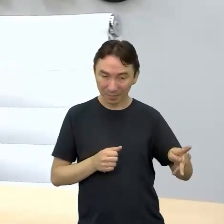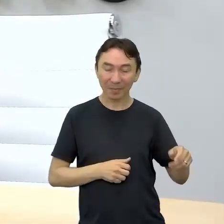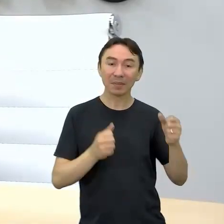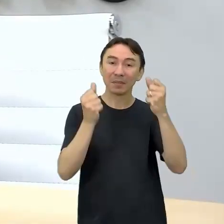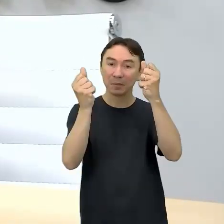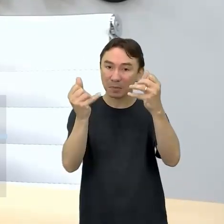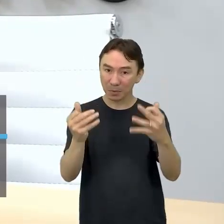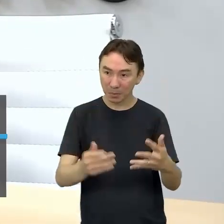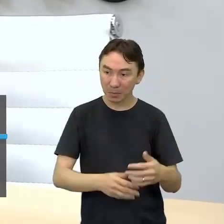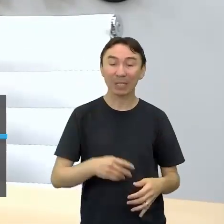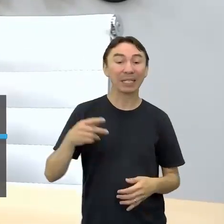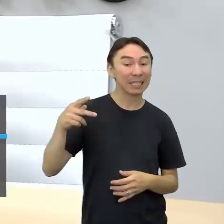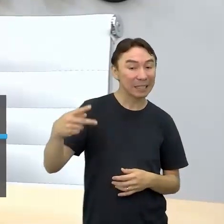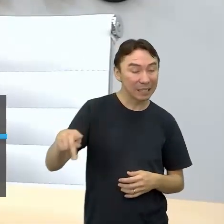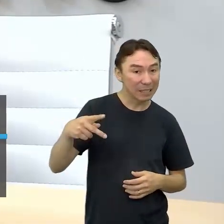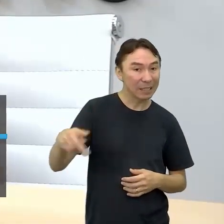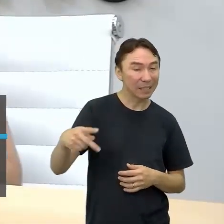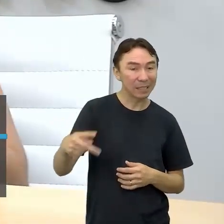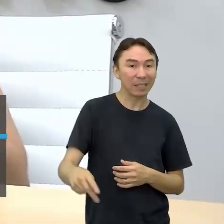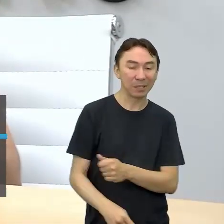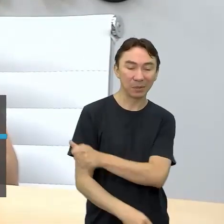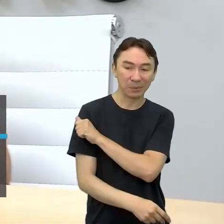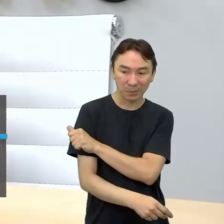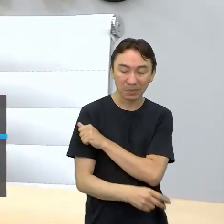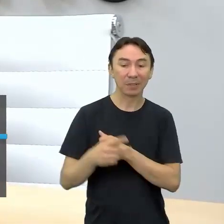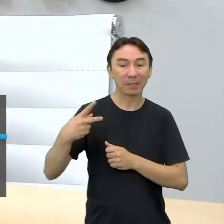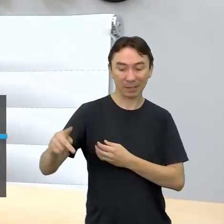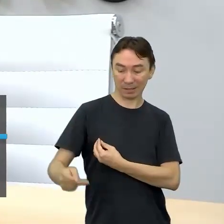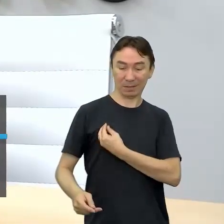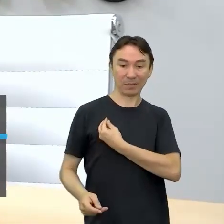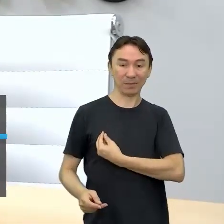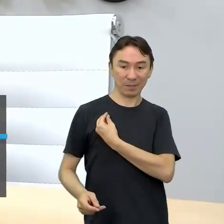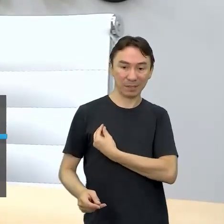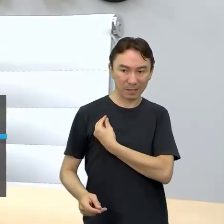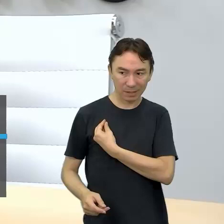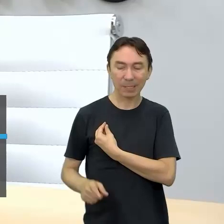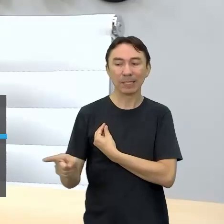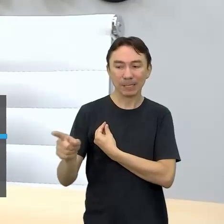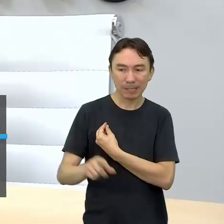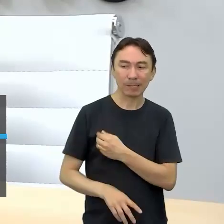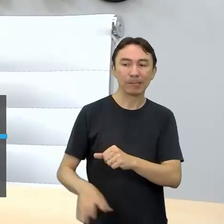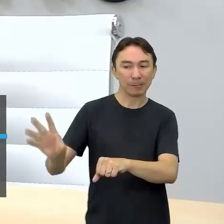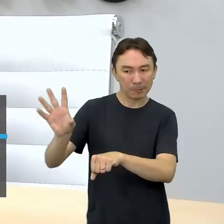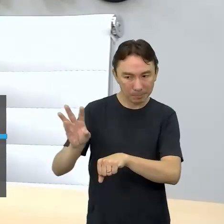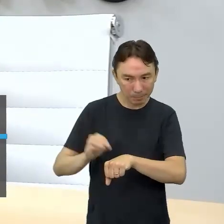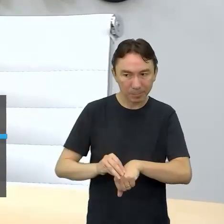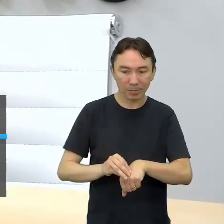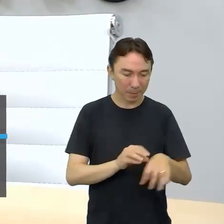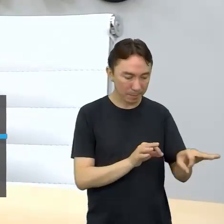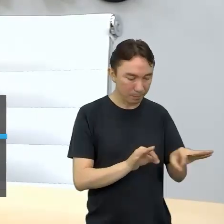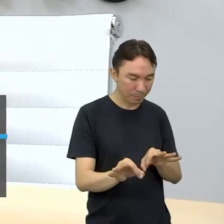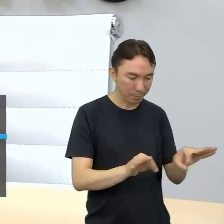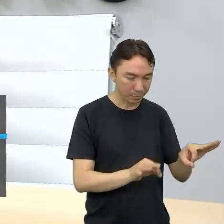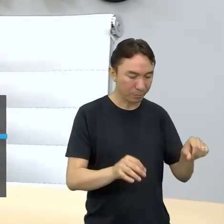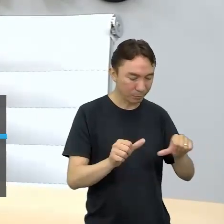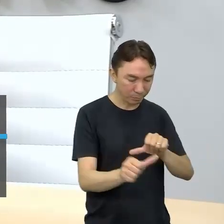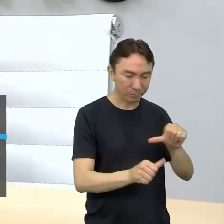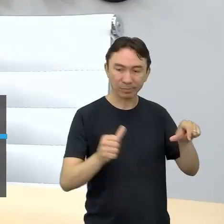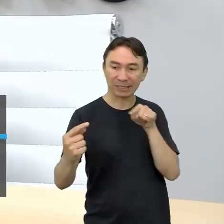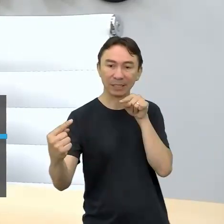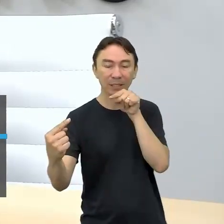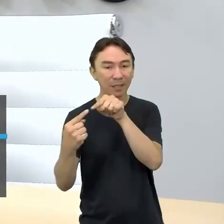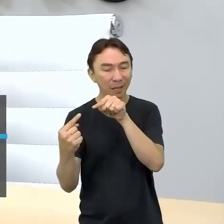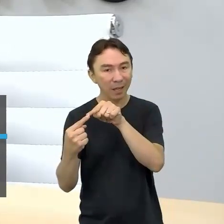do estudante e a partir dessa realidade criar aí uma problematização que faça sentido, que seja significativa para o estudante,